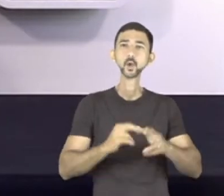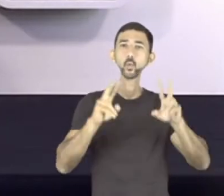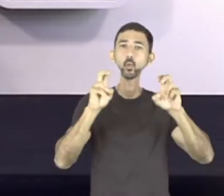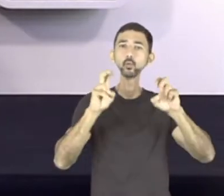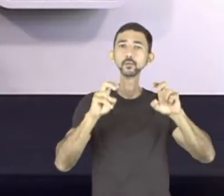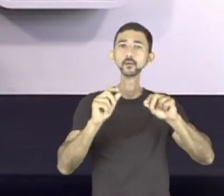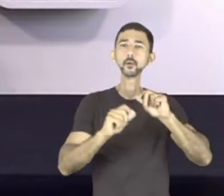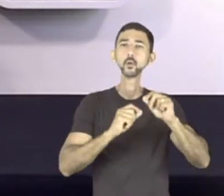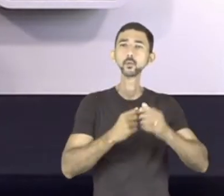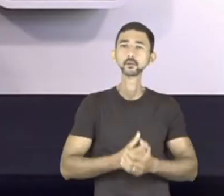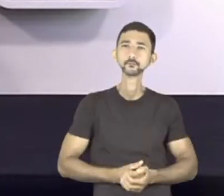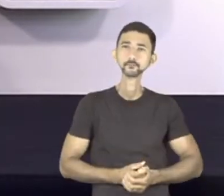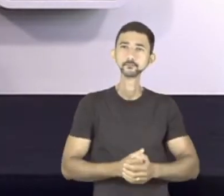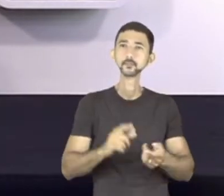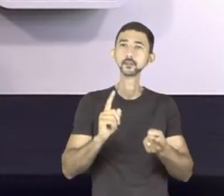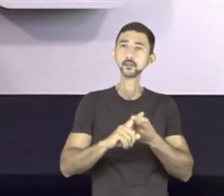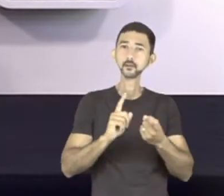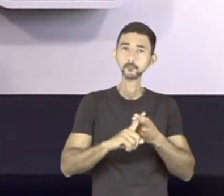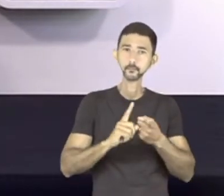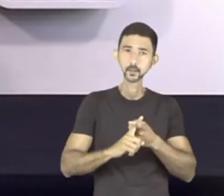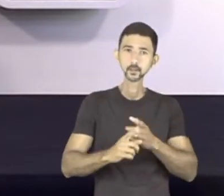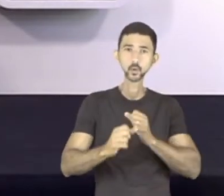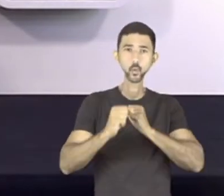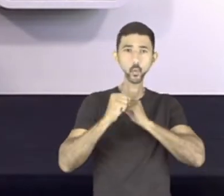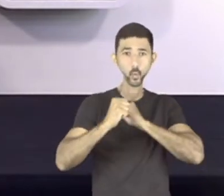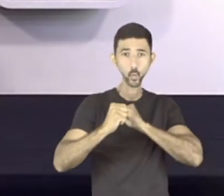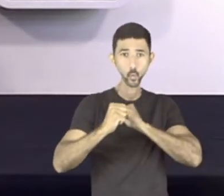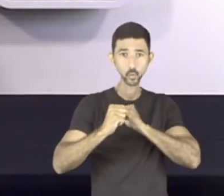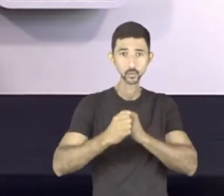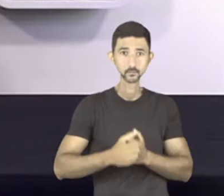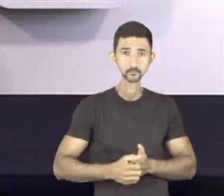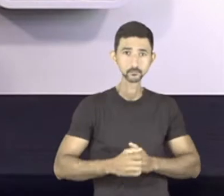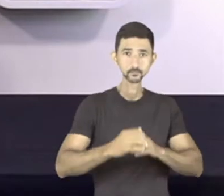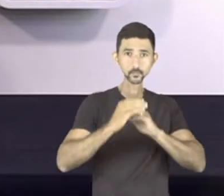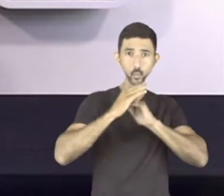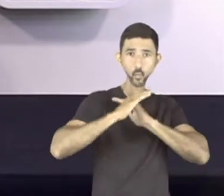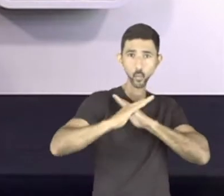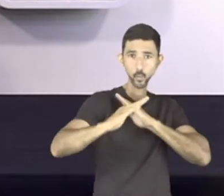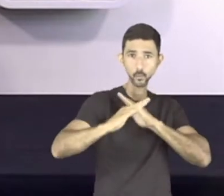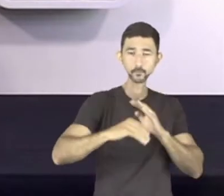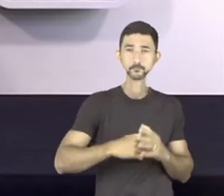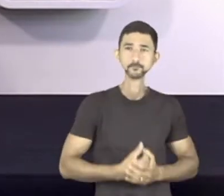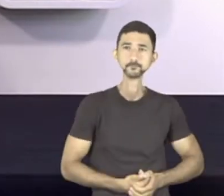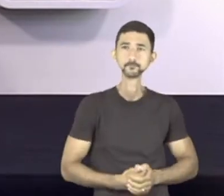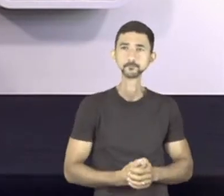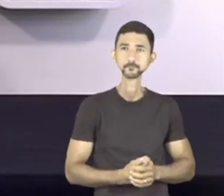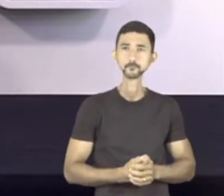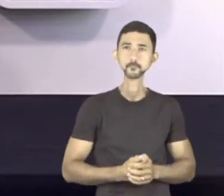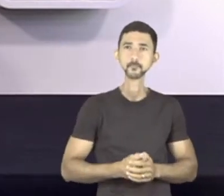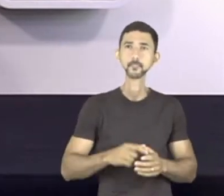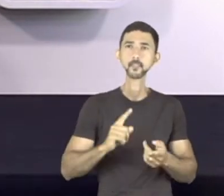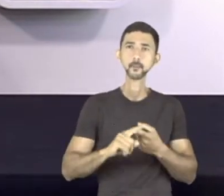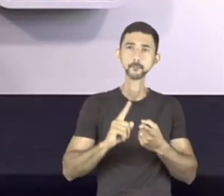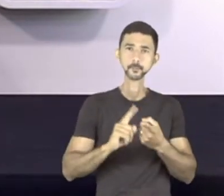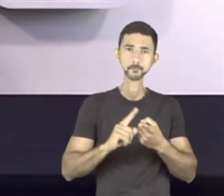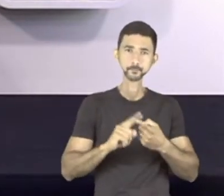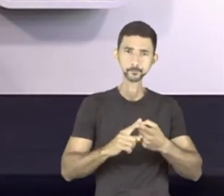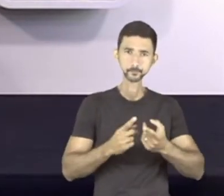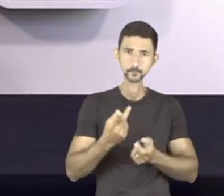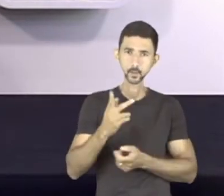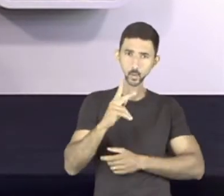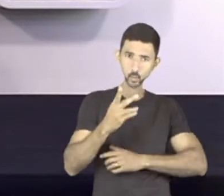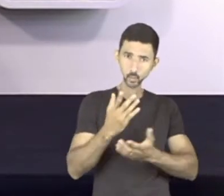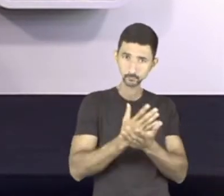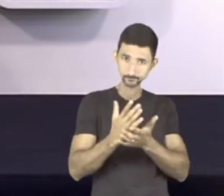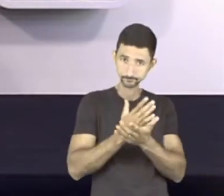temática ainda com relação às lutas, que são as lutas de golpes. Tá? Então, vamos fazer aí, temos essas duas